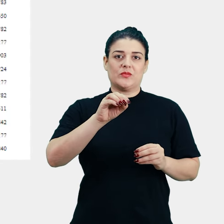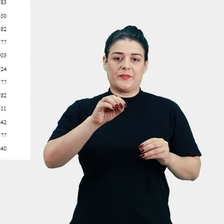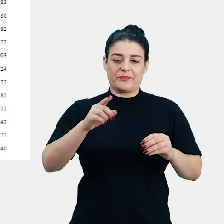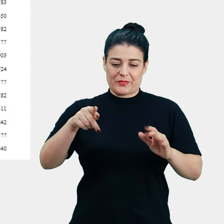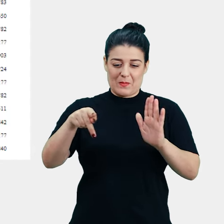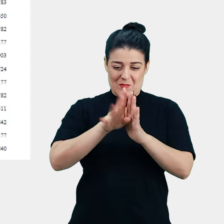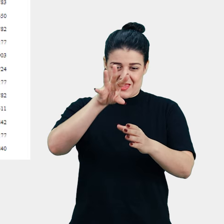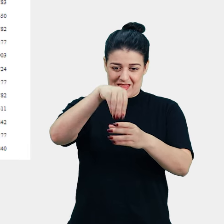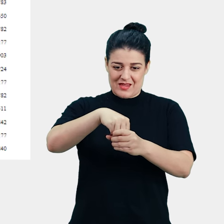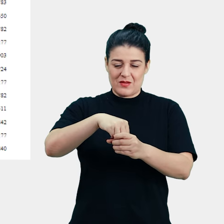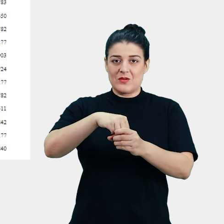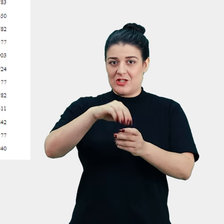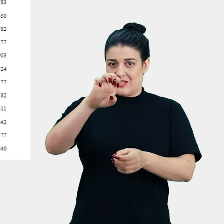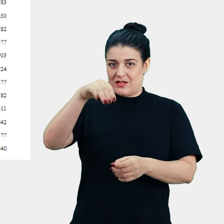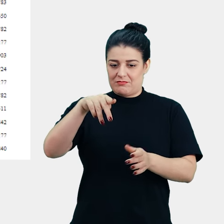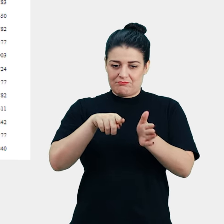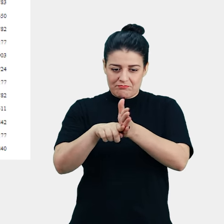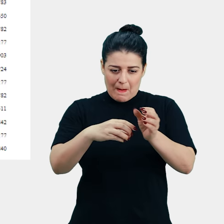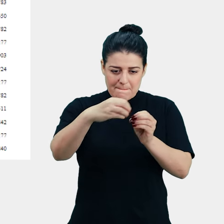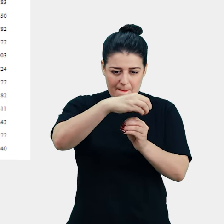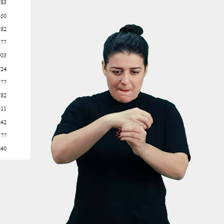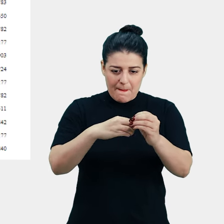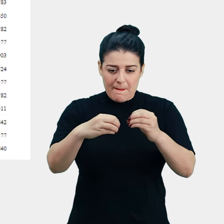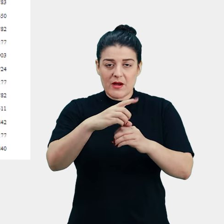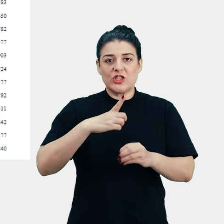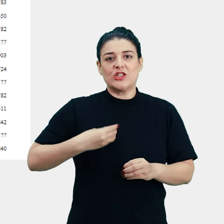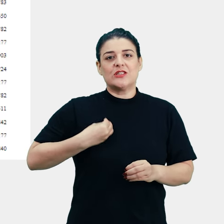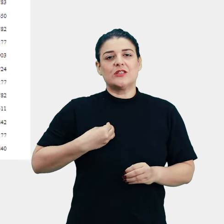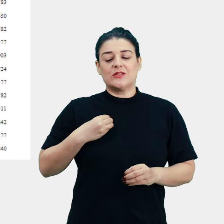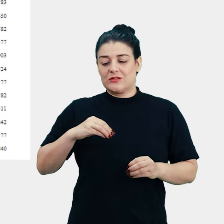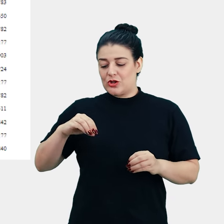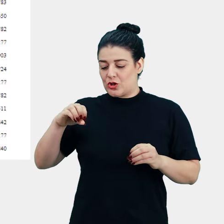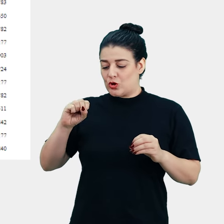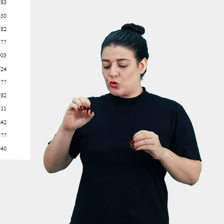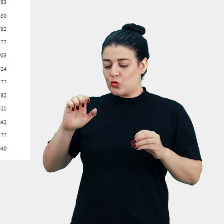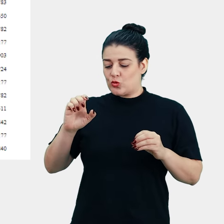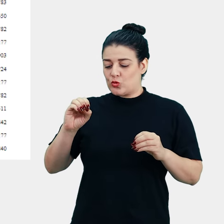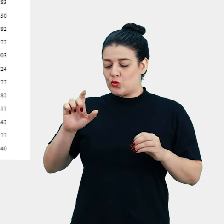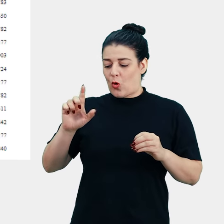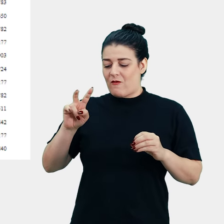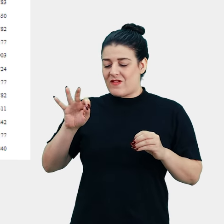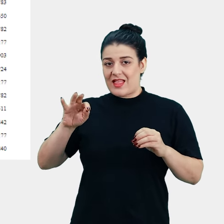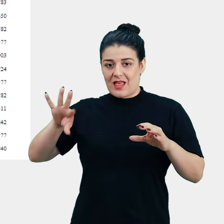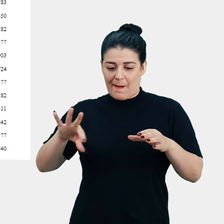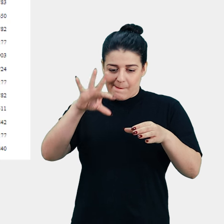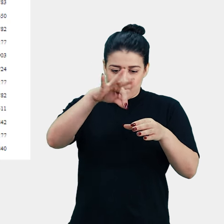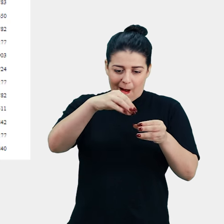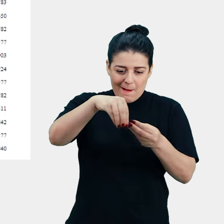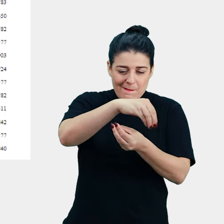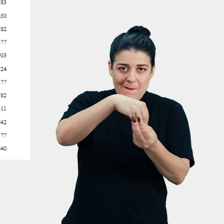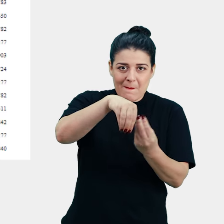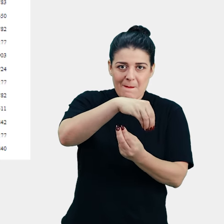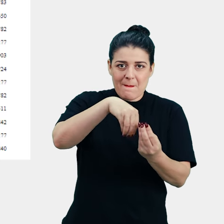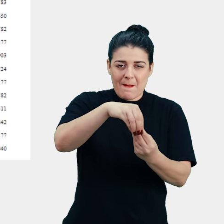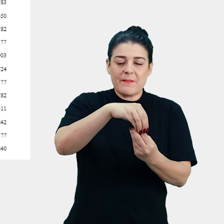espectrômetro de massas, tá? Lá na ionização, devido à presença de solvente da fase móvel. E